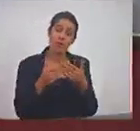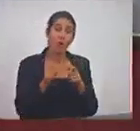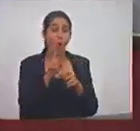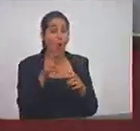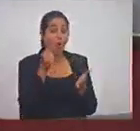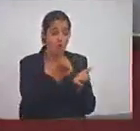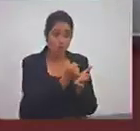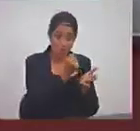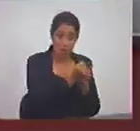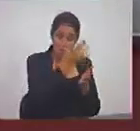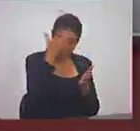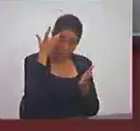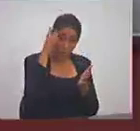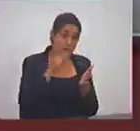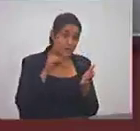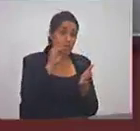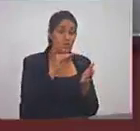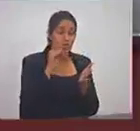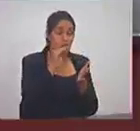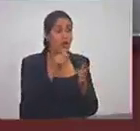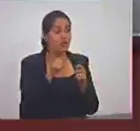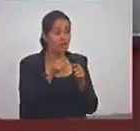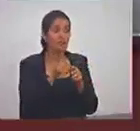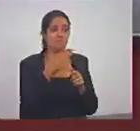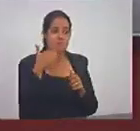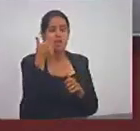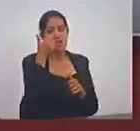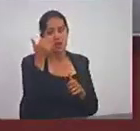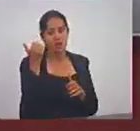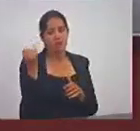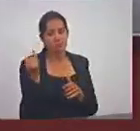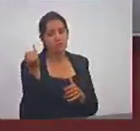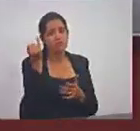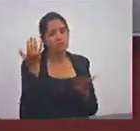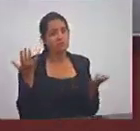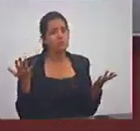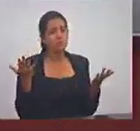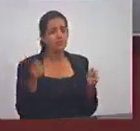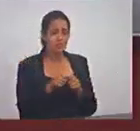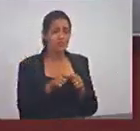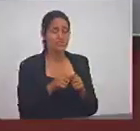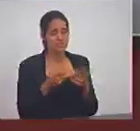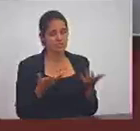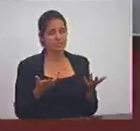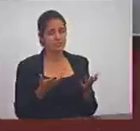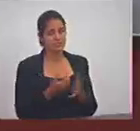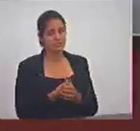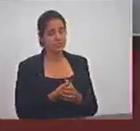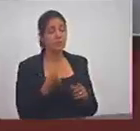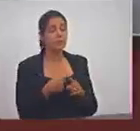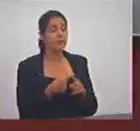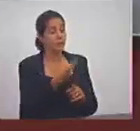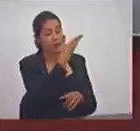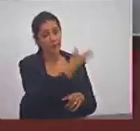pessoa para lidar com o equipamento por um período, até o pessoal ter uma condição de exercer um trabalho melhor. Porque, senão, o que, que